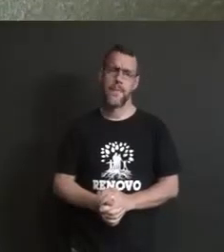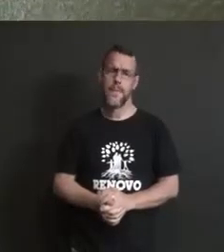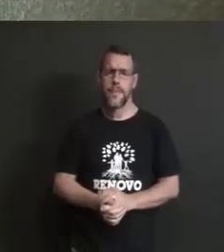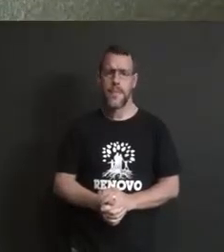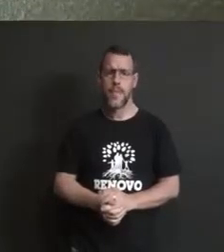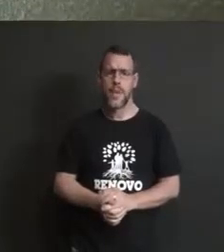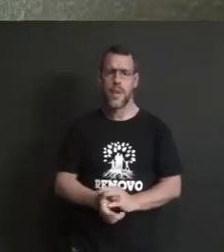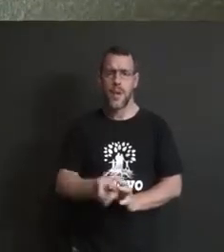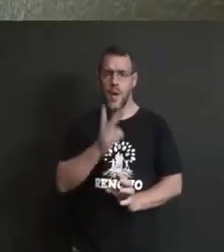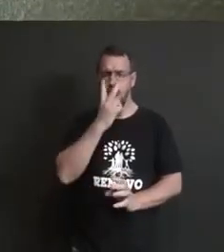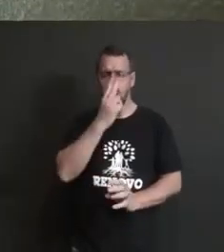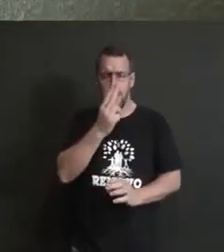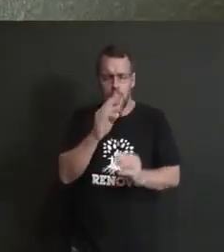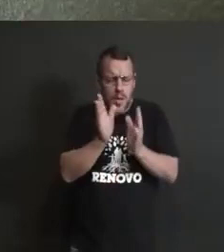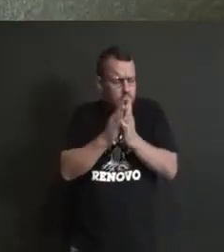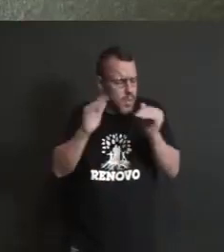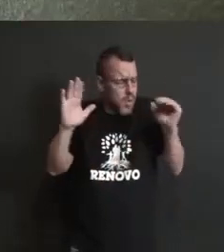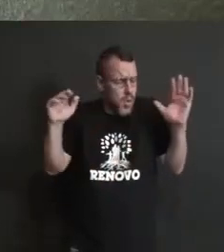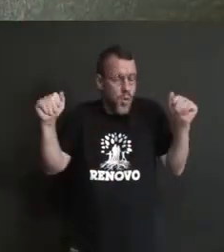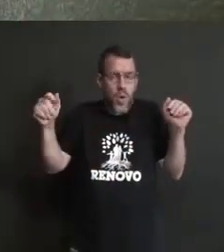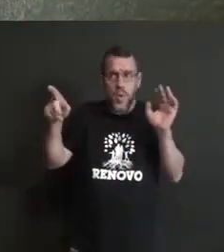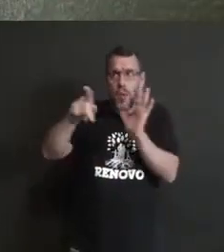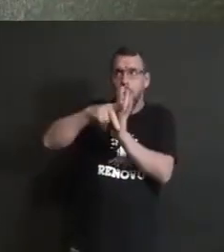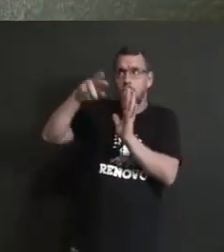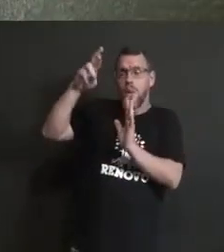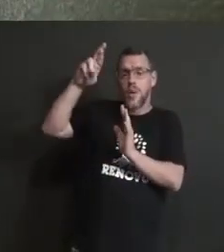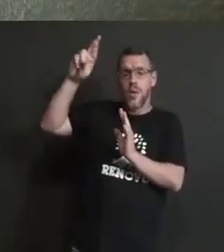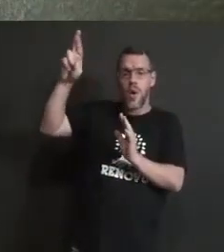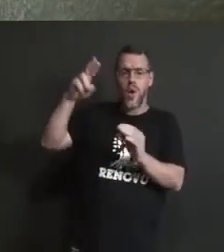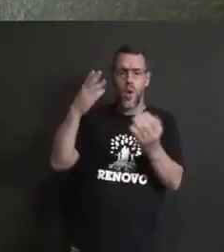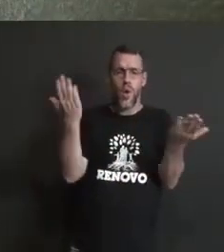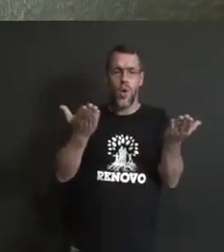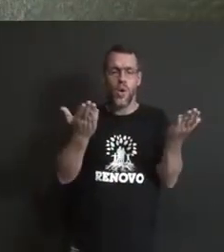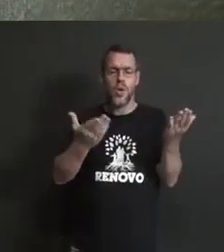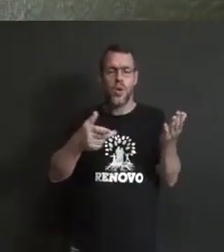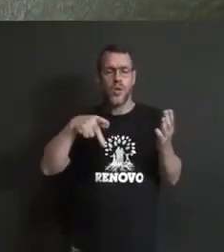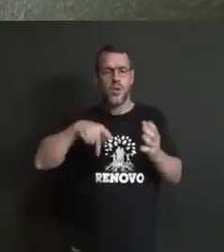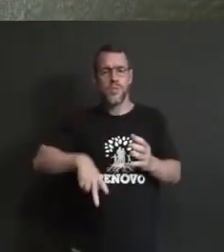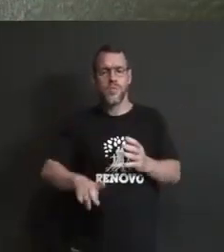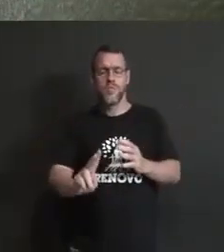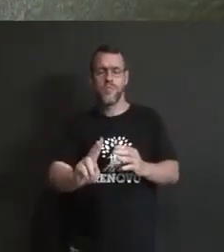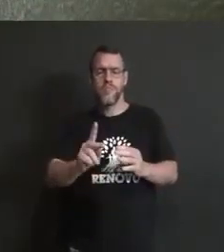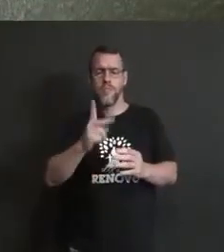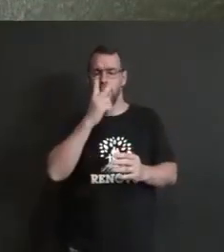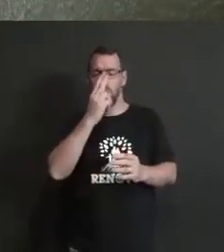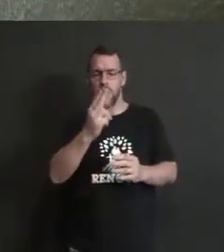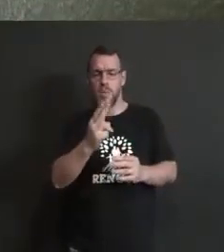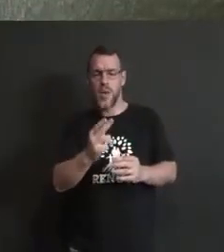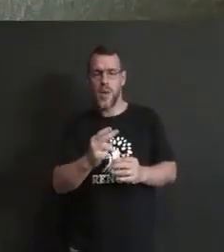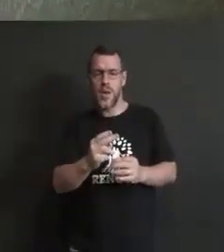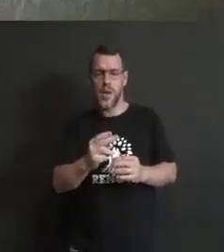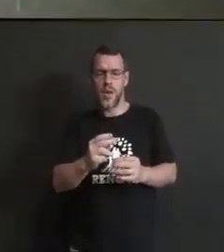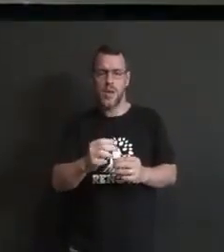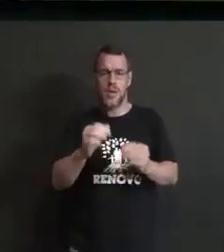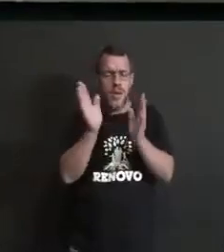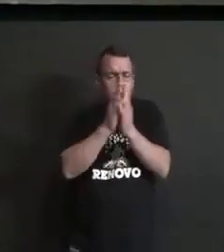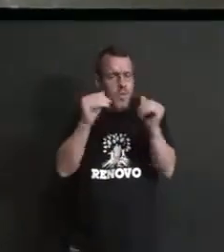Apareceu um anjo do Senhor. Hoje ainda continua aparecendo o anjo do Senhor. Você crê?